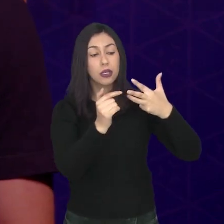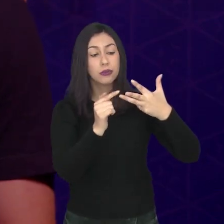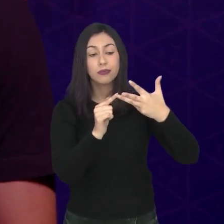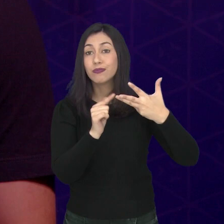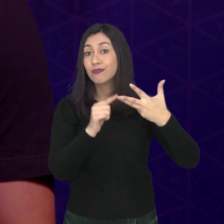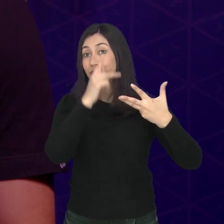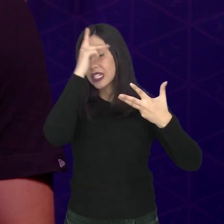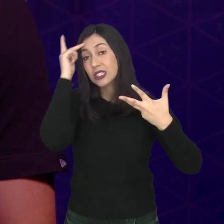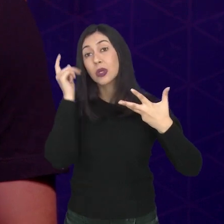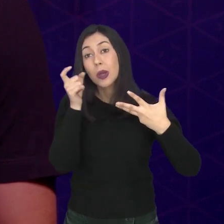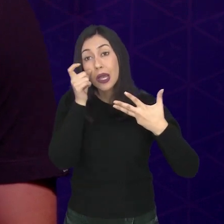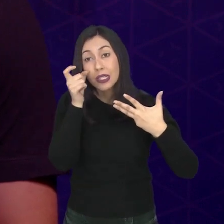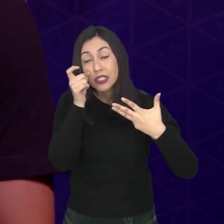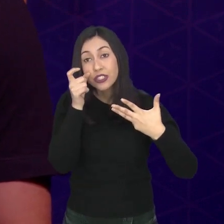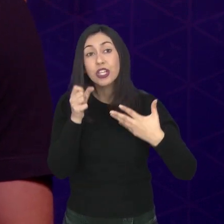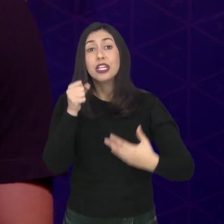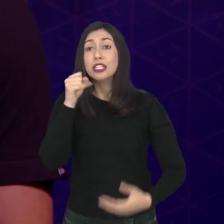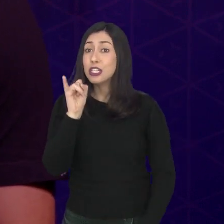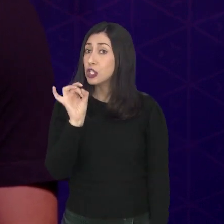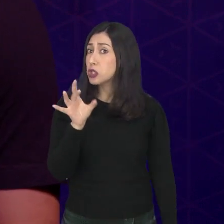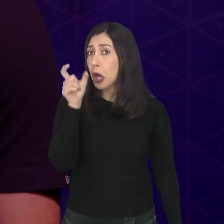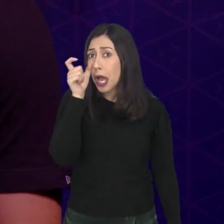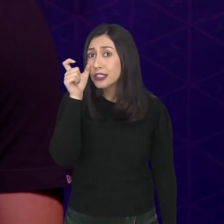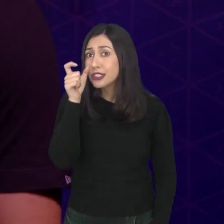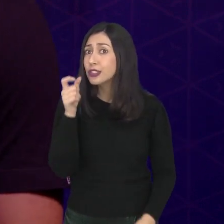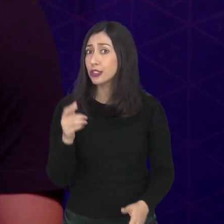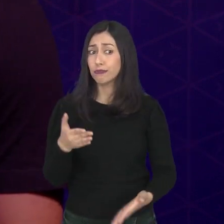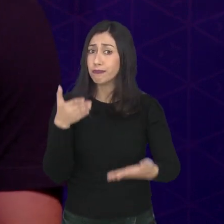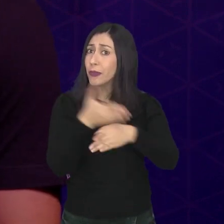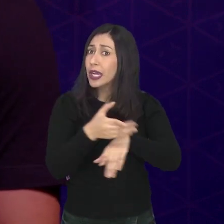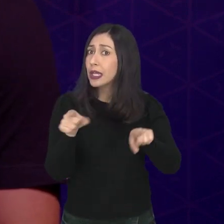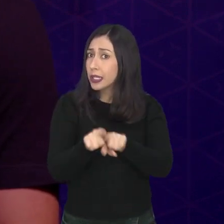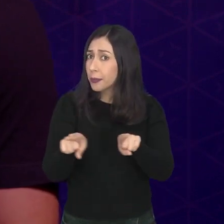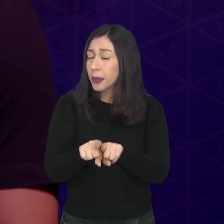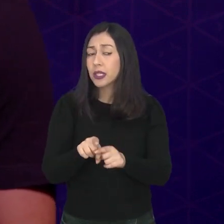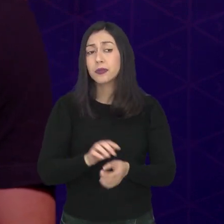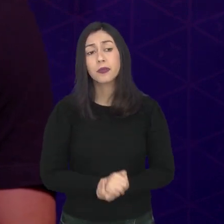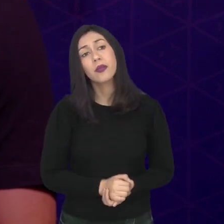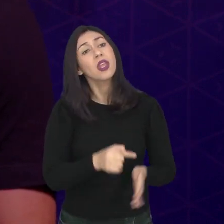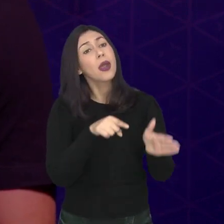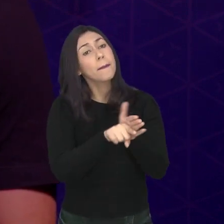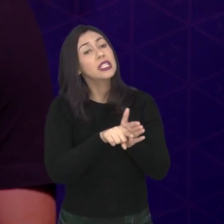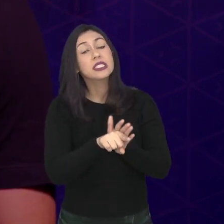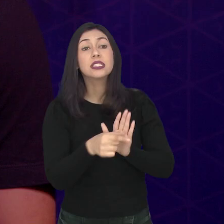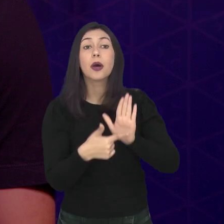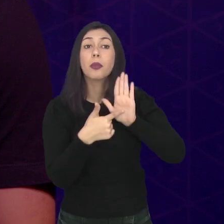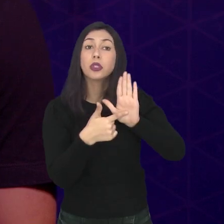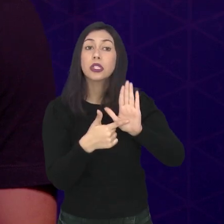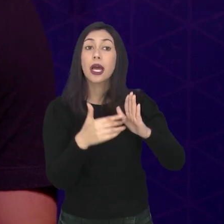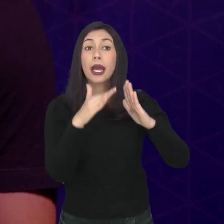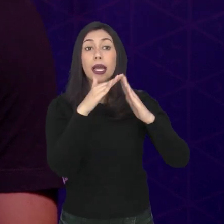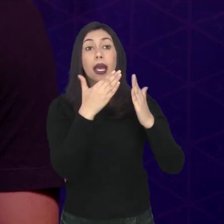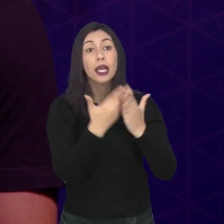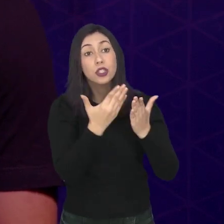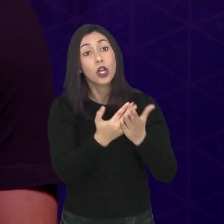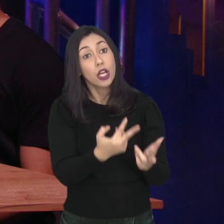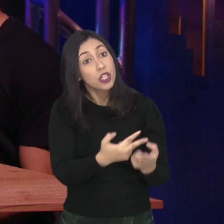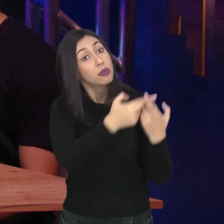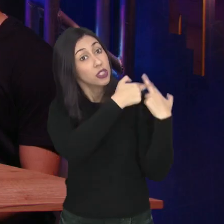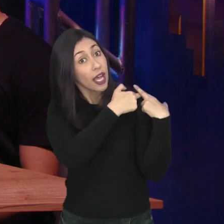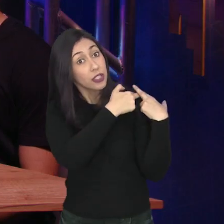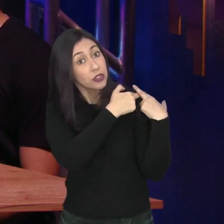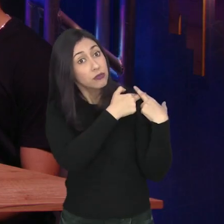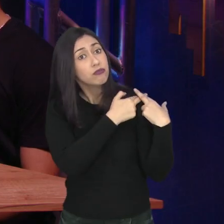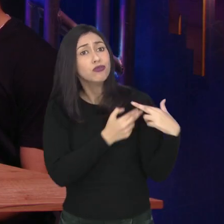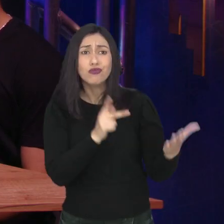for conivente está ajudando. Exatamente. E daí essa pesquisa traz que quanto maior a responsabilidade da escola, menor é a frequência